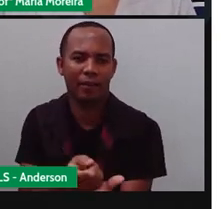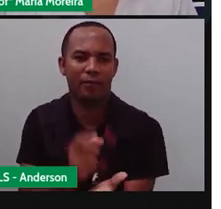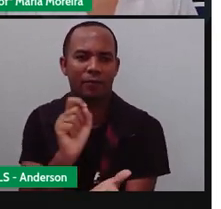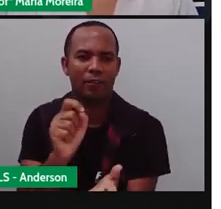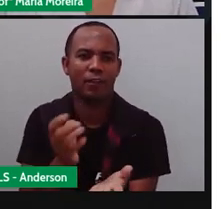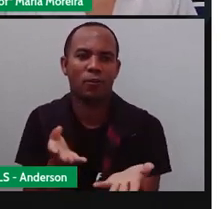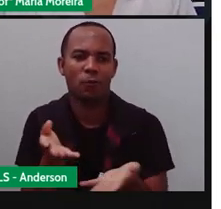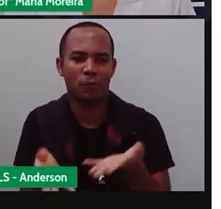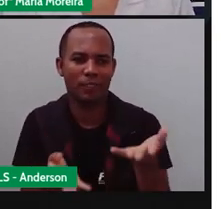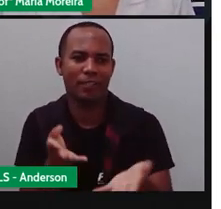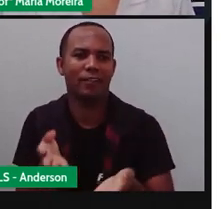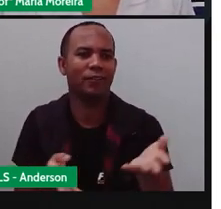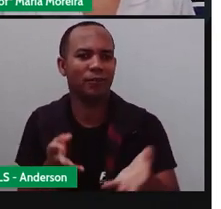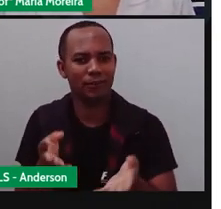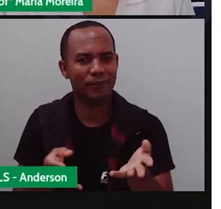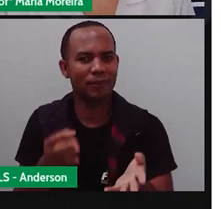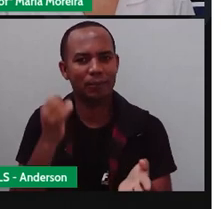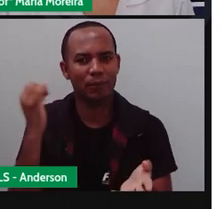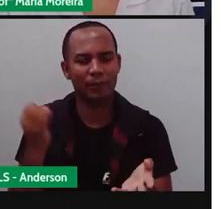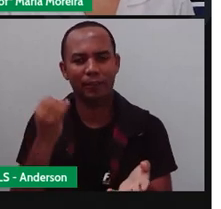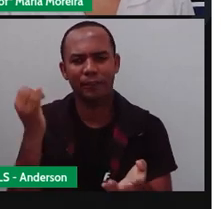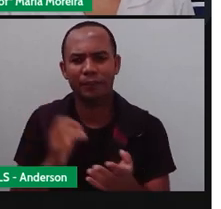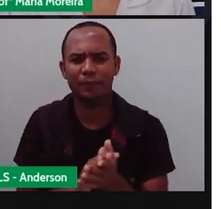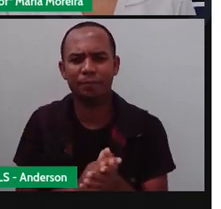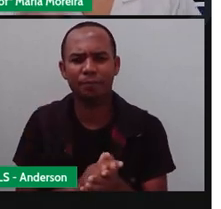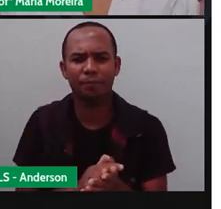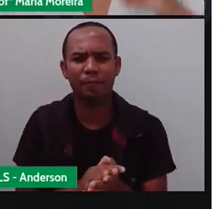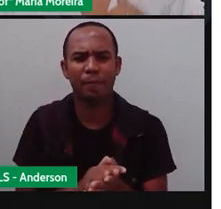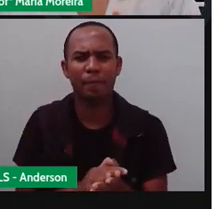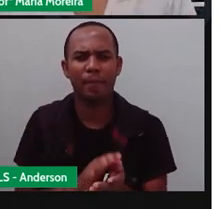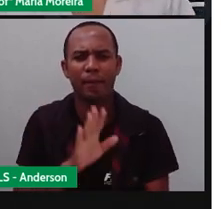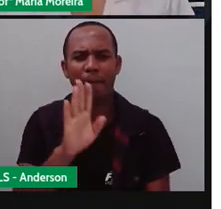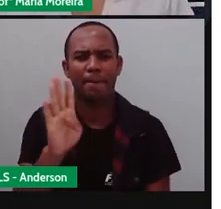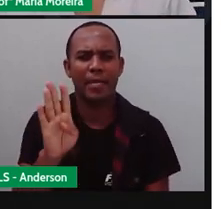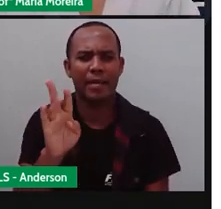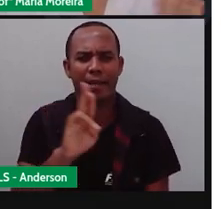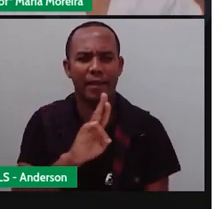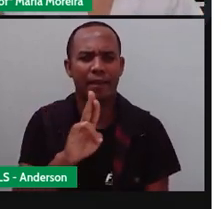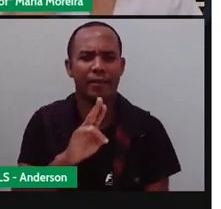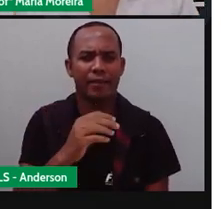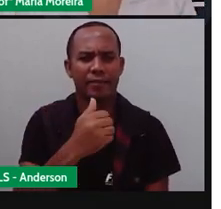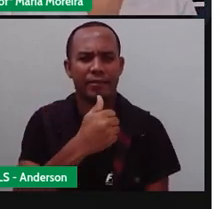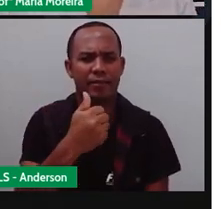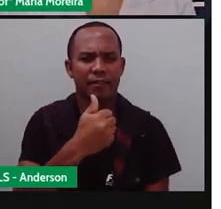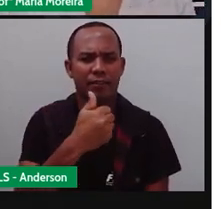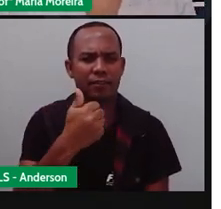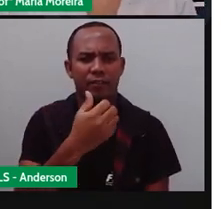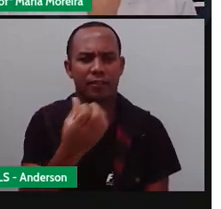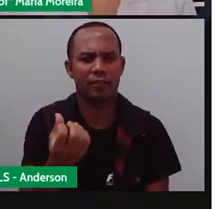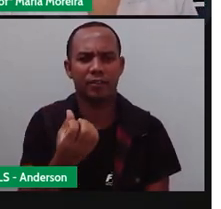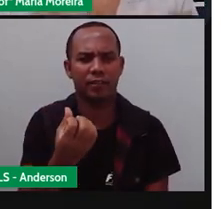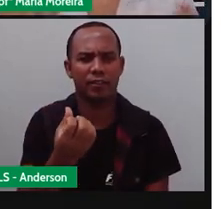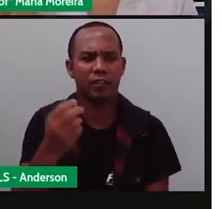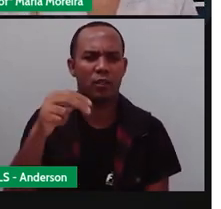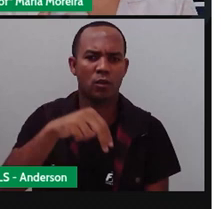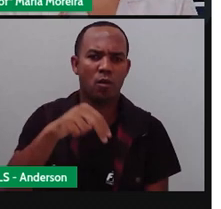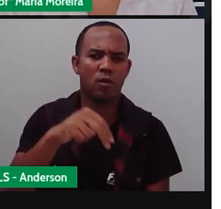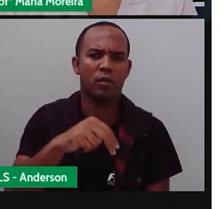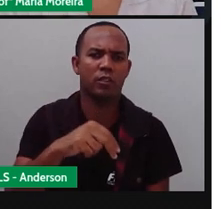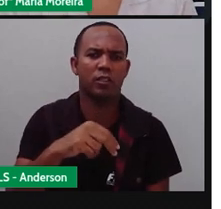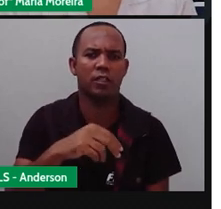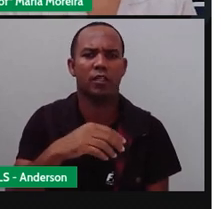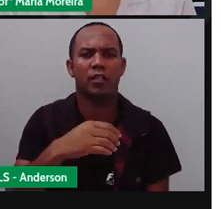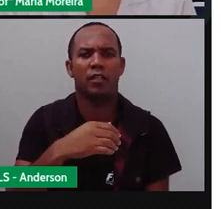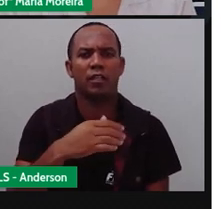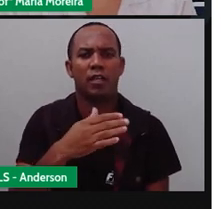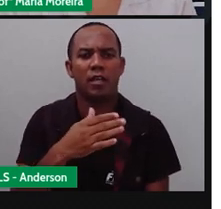certo existem estradas por exemplo a 116 Norte e a 116 sul que está sendo aí